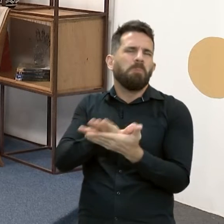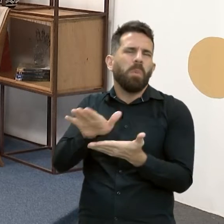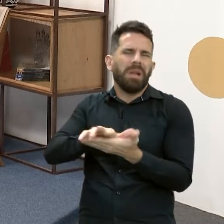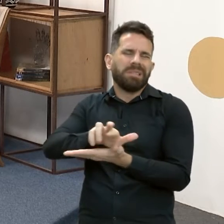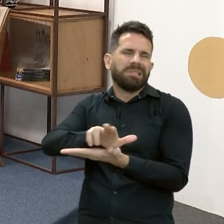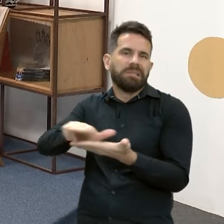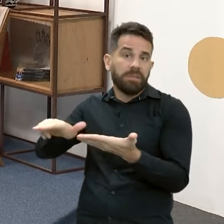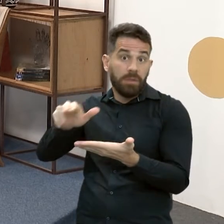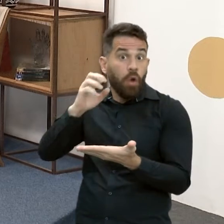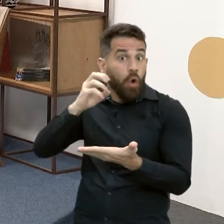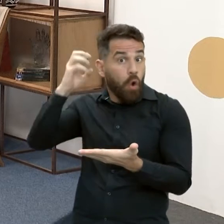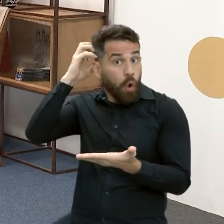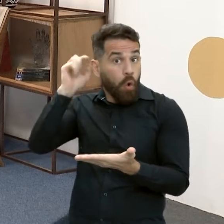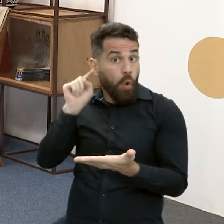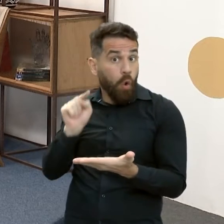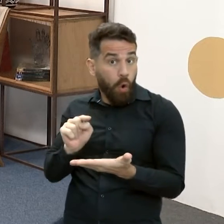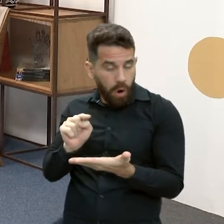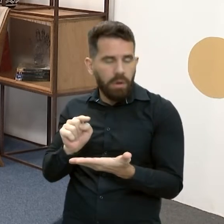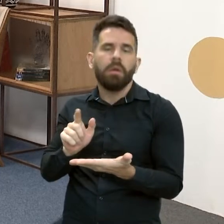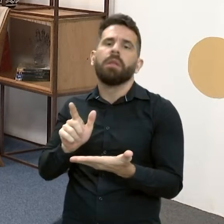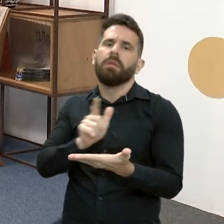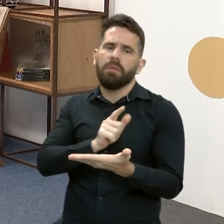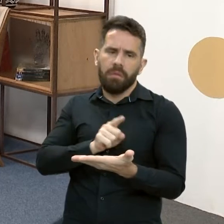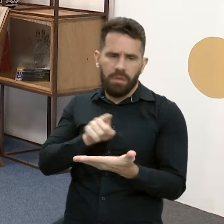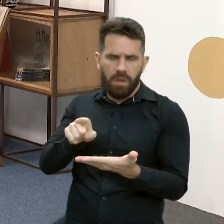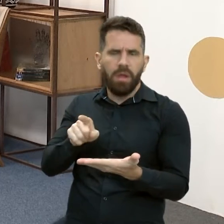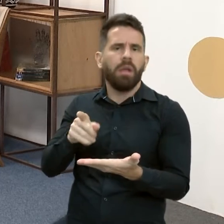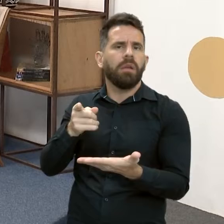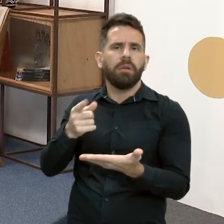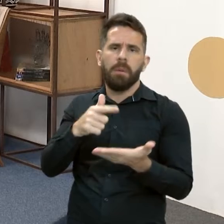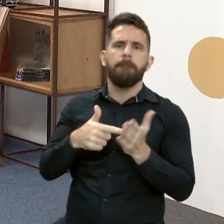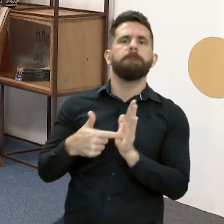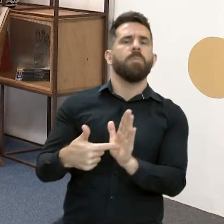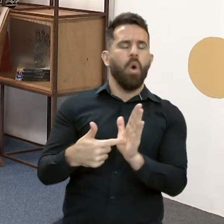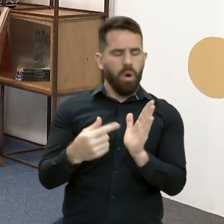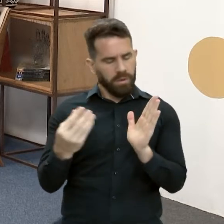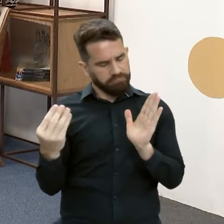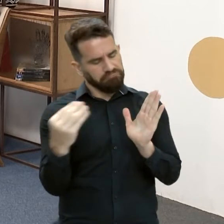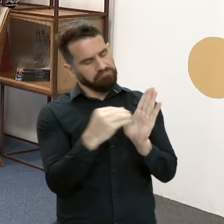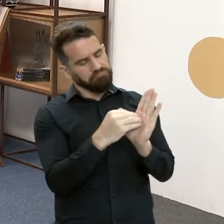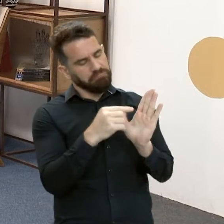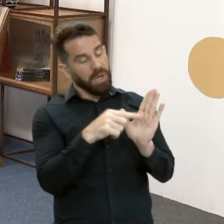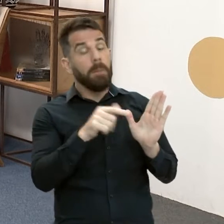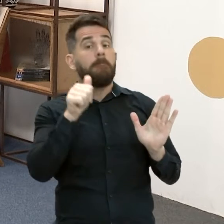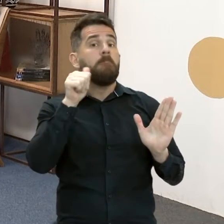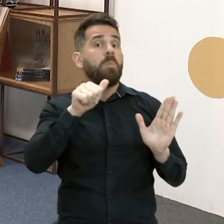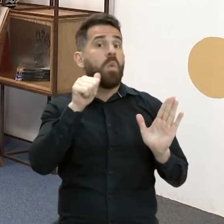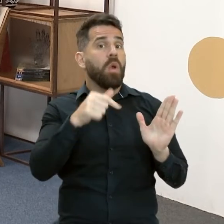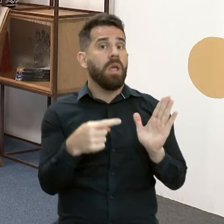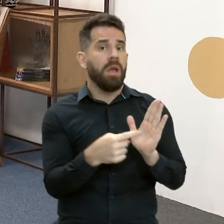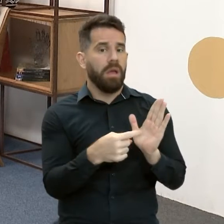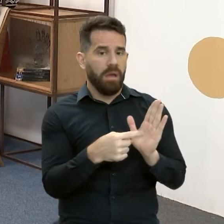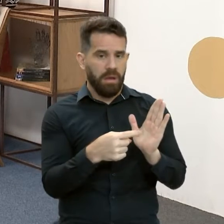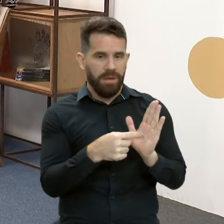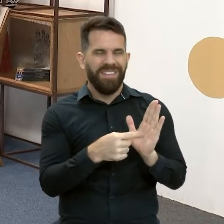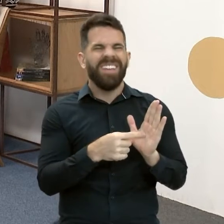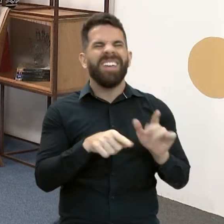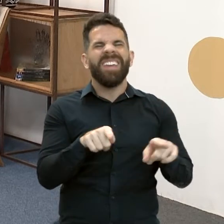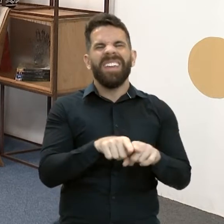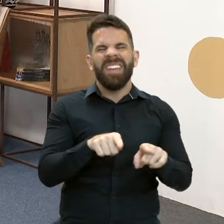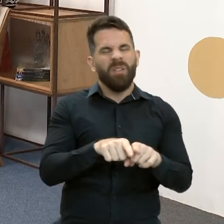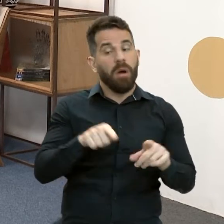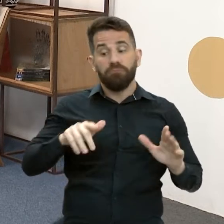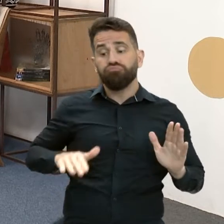mulher que é ela mesma, desde quando ela era criança, que é o que chama a atenção da Elis na pesquisa dela,